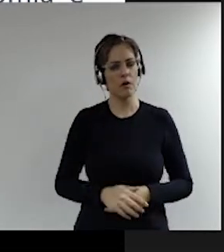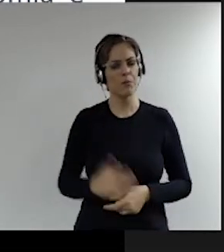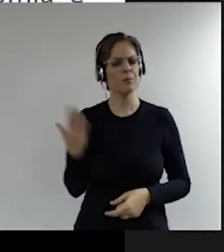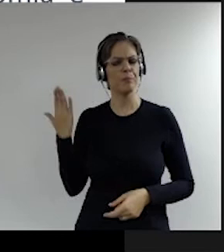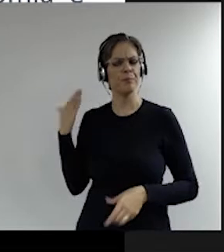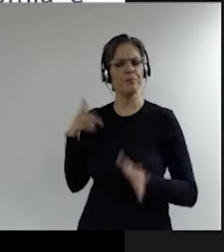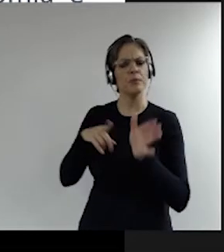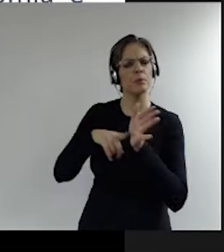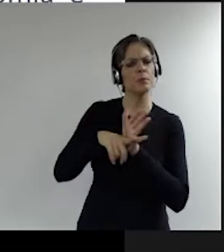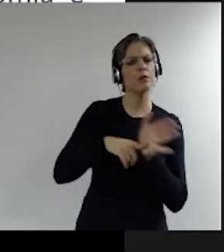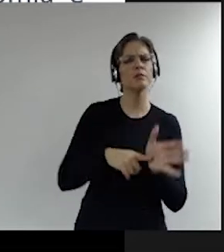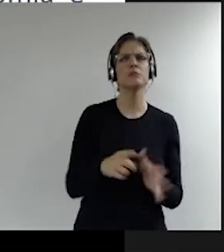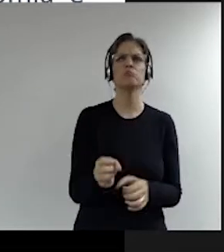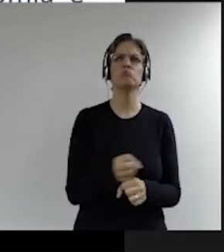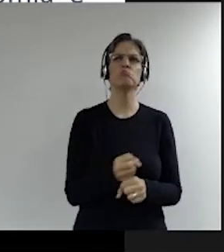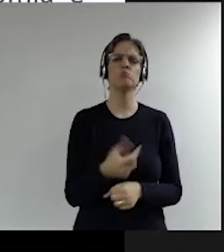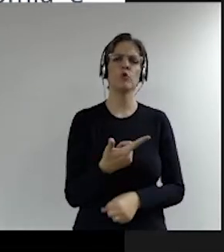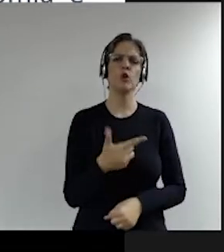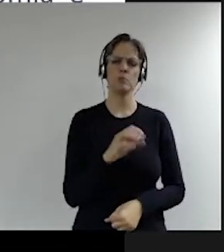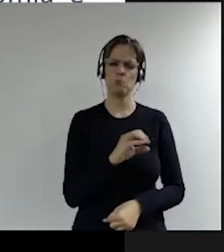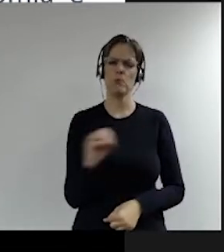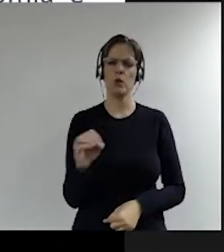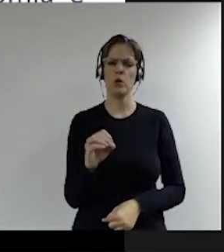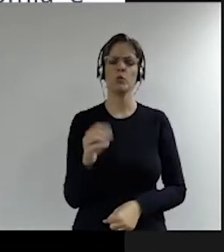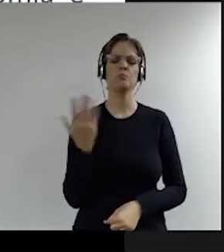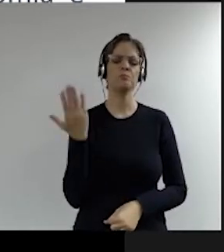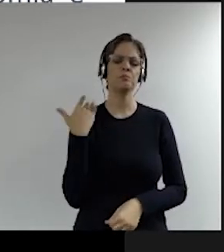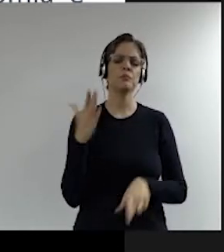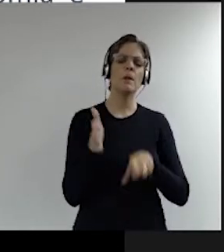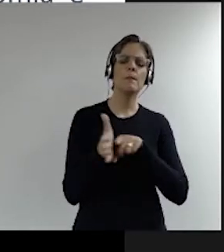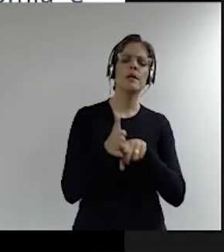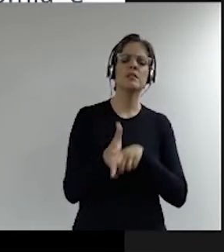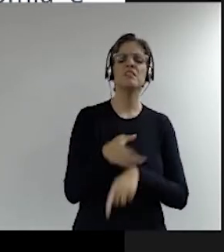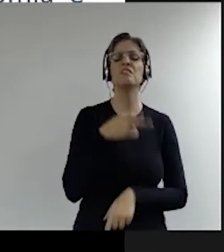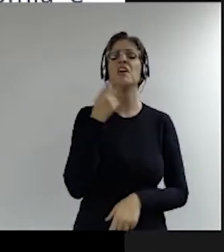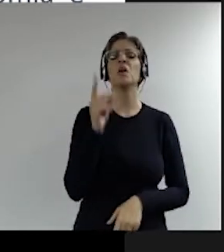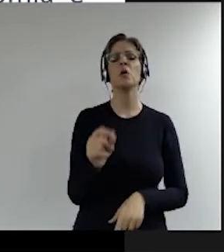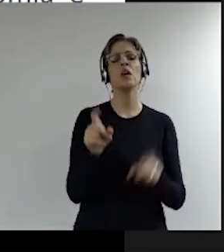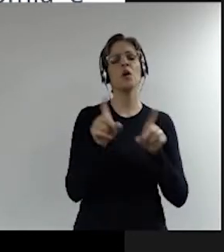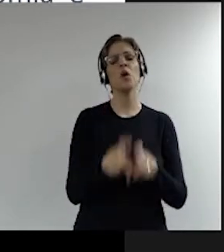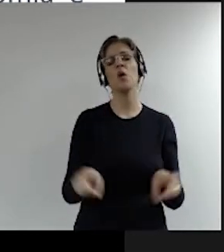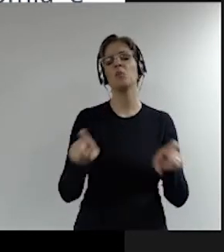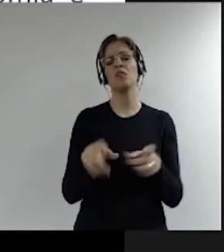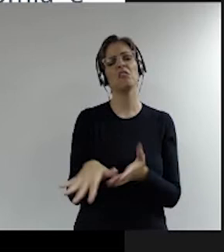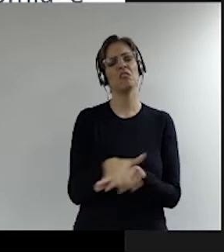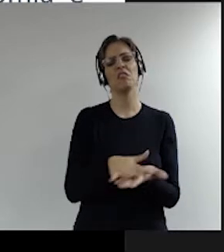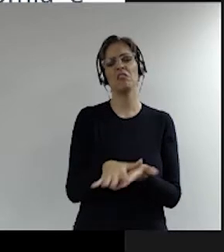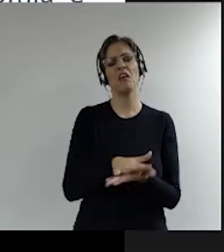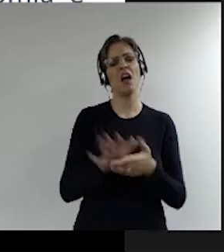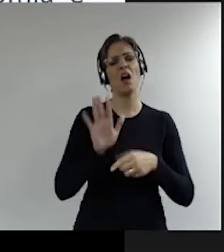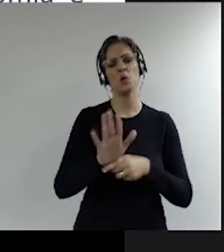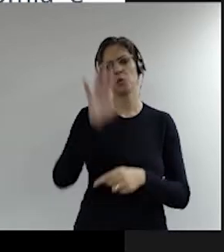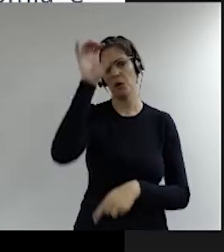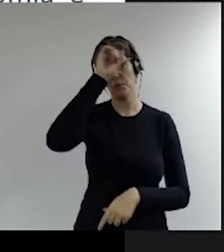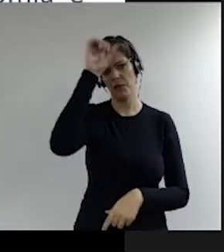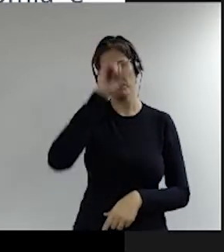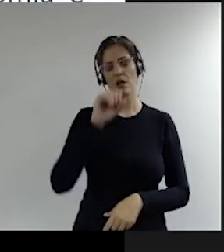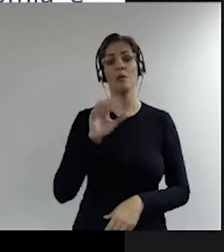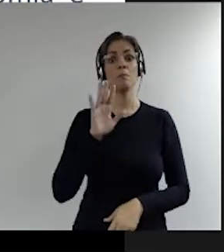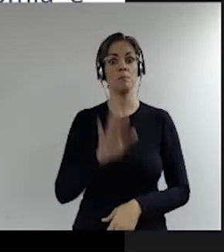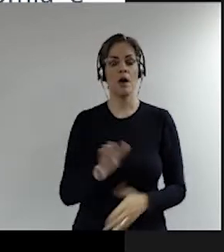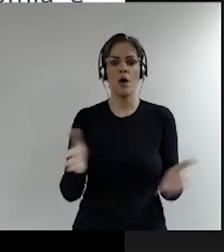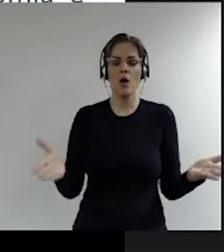ano 2000, as pesquisas mostravam que os computadores não trouxeram impacto nenhum na aprendizagem. Hoje